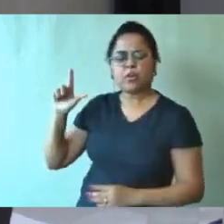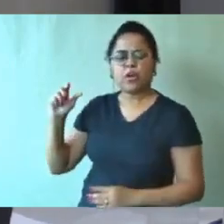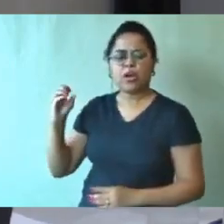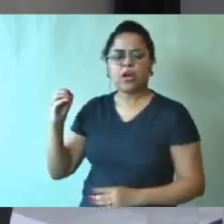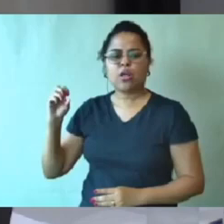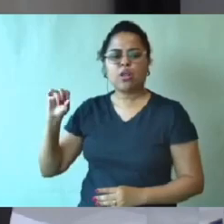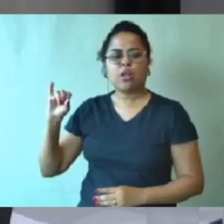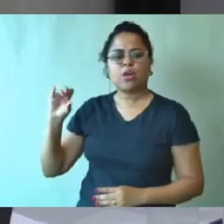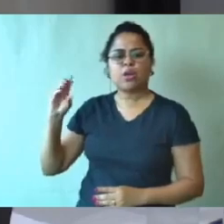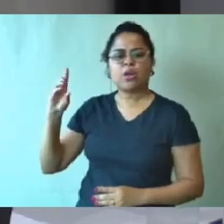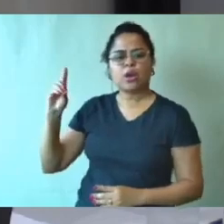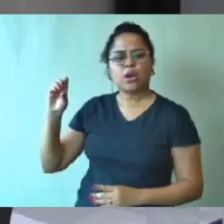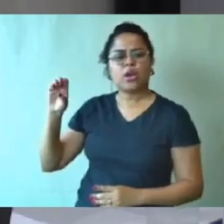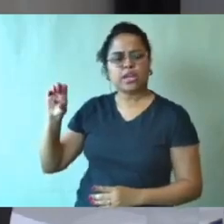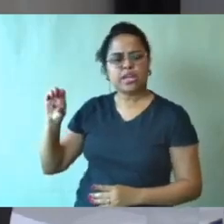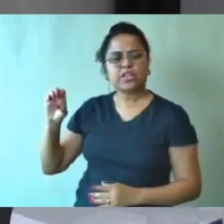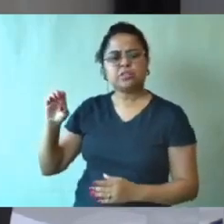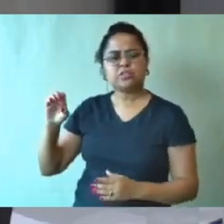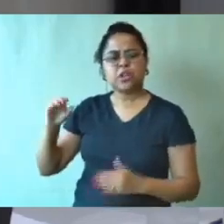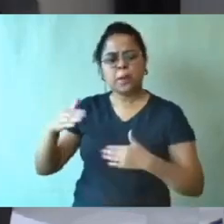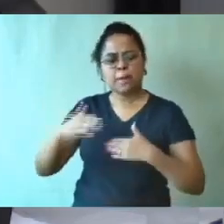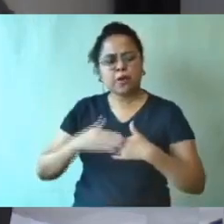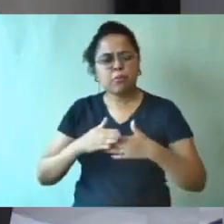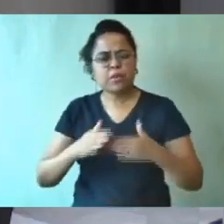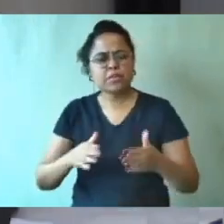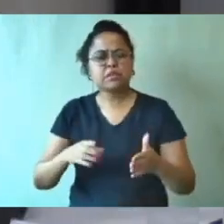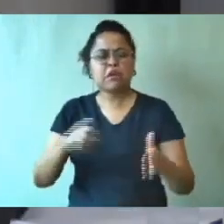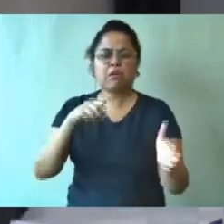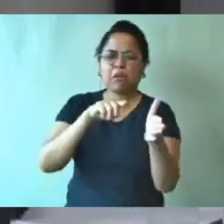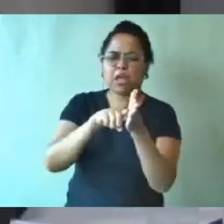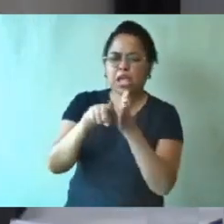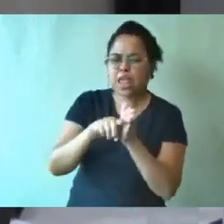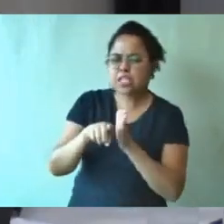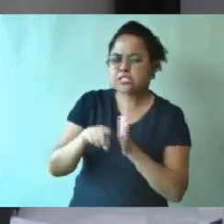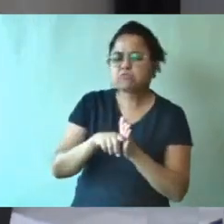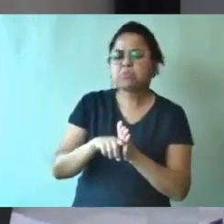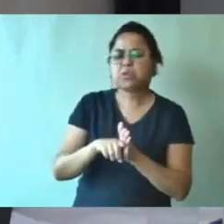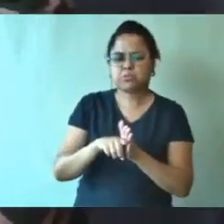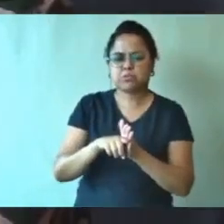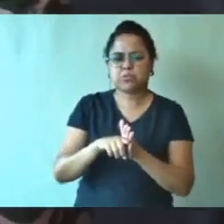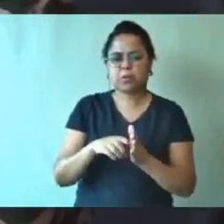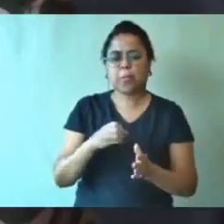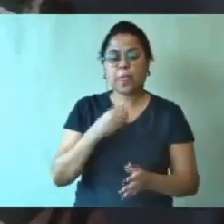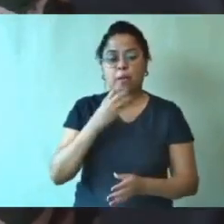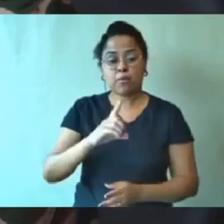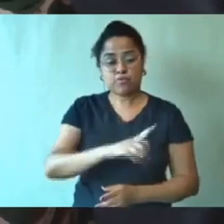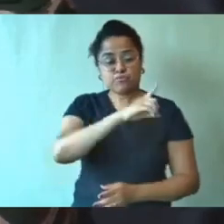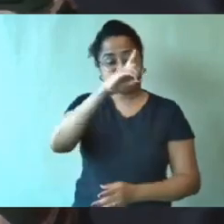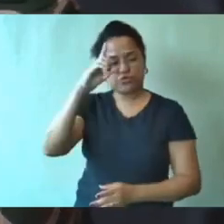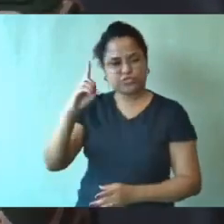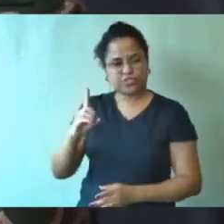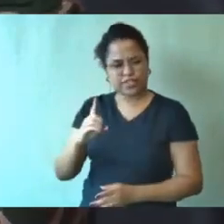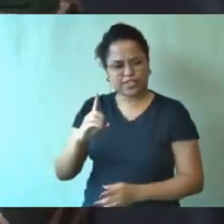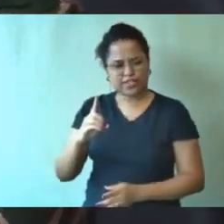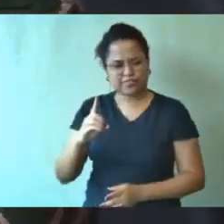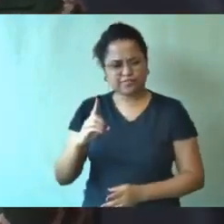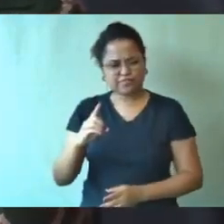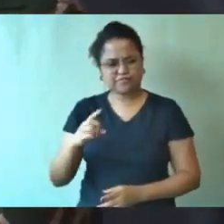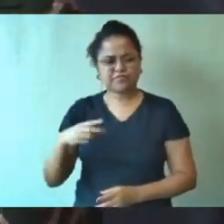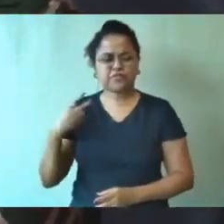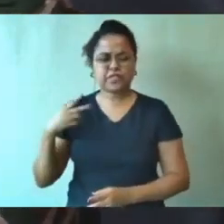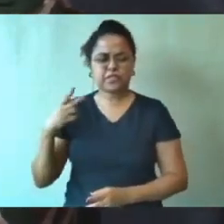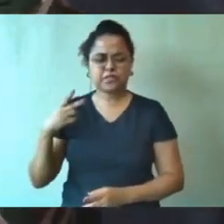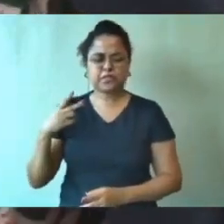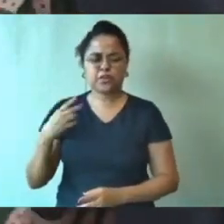iniciar a relação de perguntas. Bom dia, vereadora Luíde Gonçalves. Bom dia, vereador. Bom